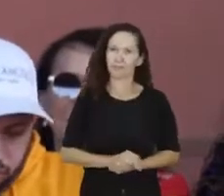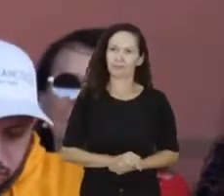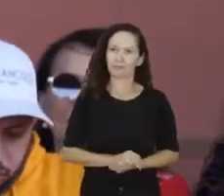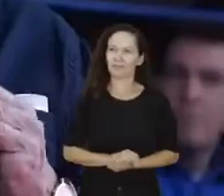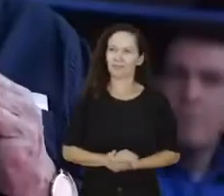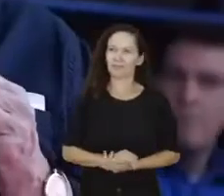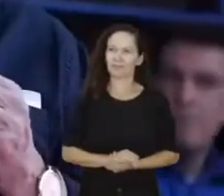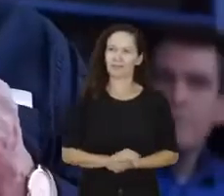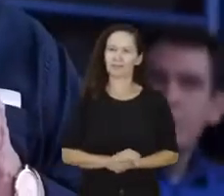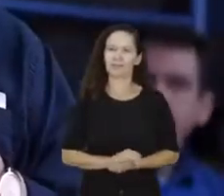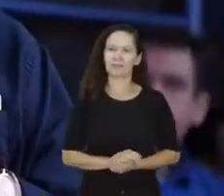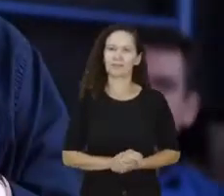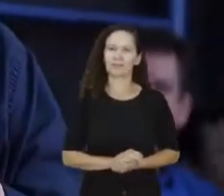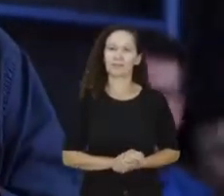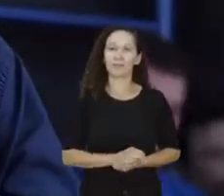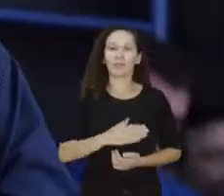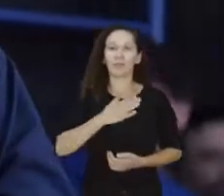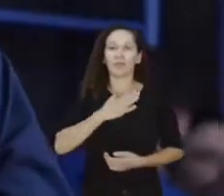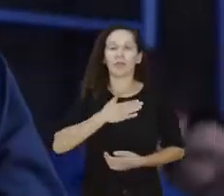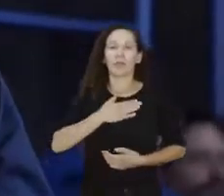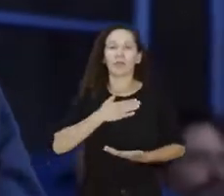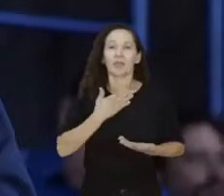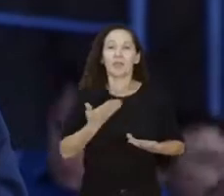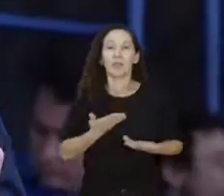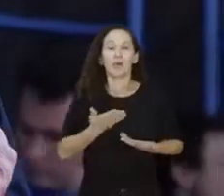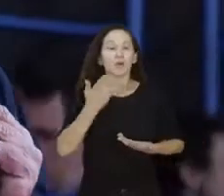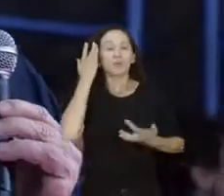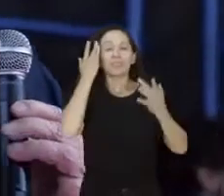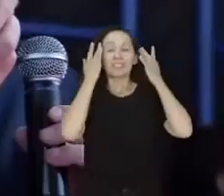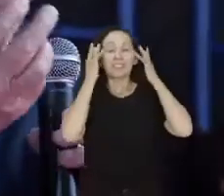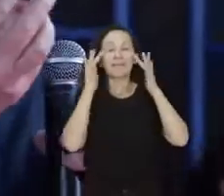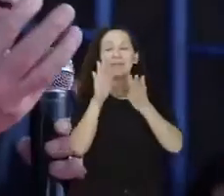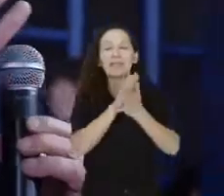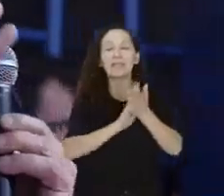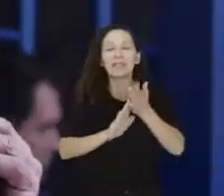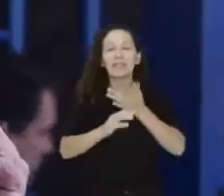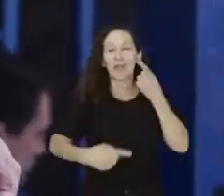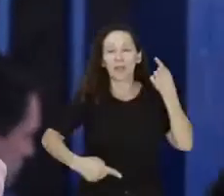eu era tão despolitizado que eu dizia, eu não